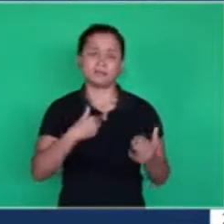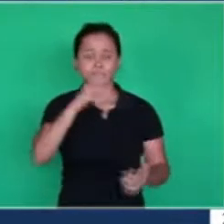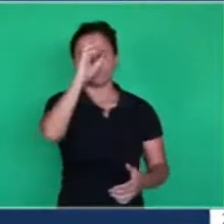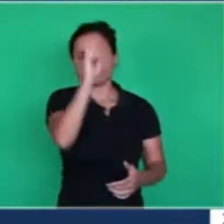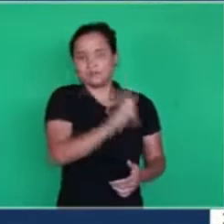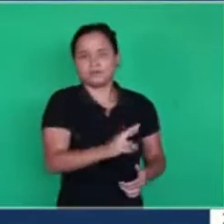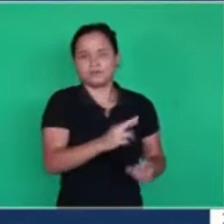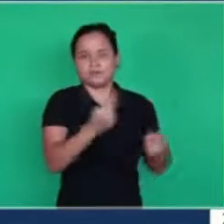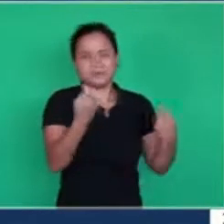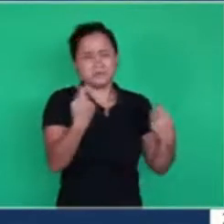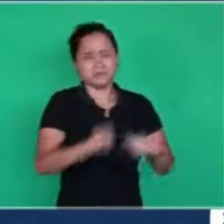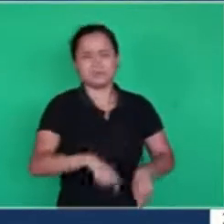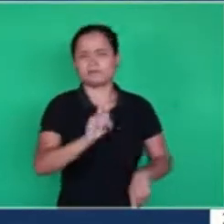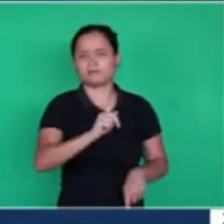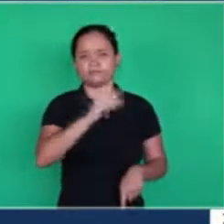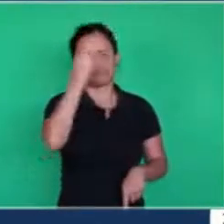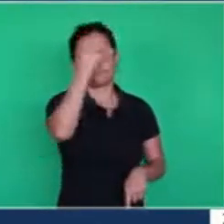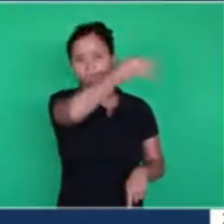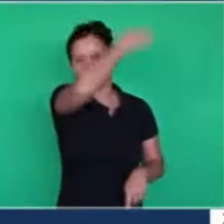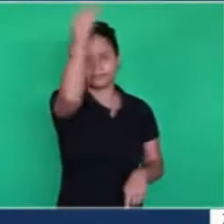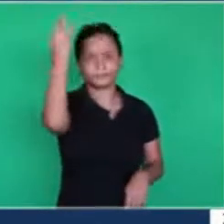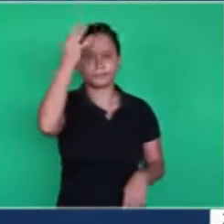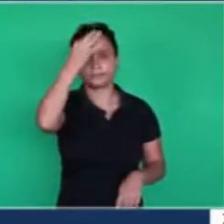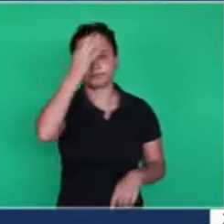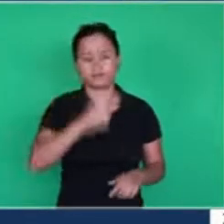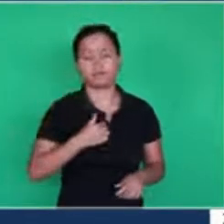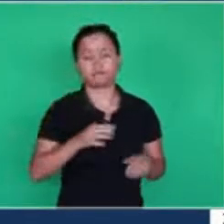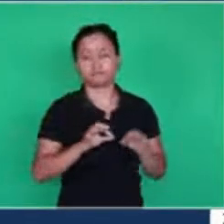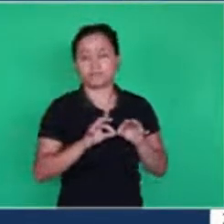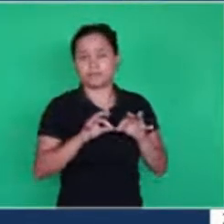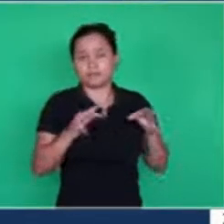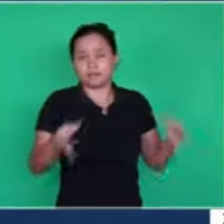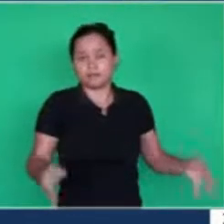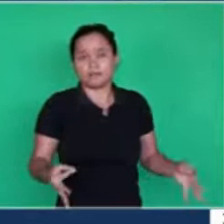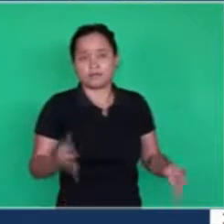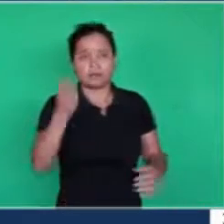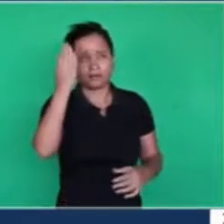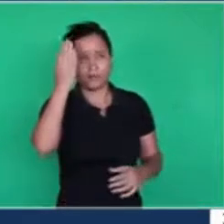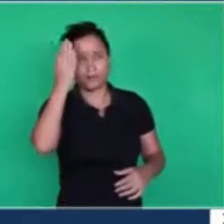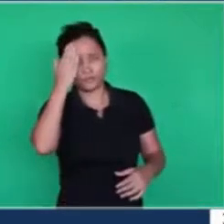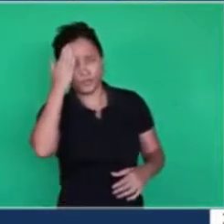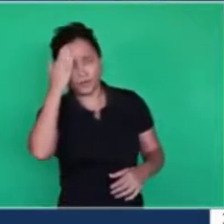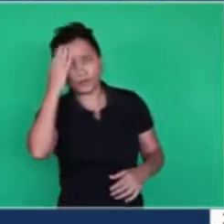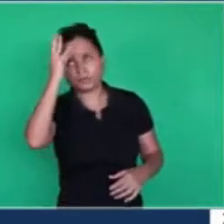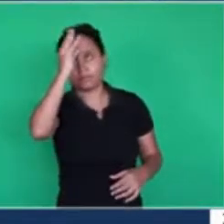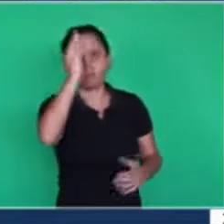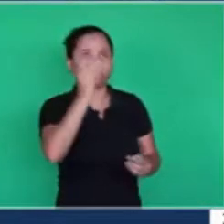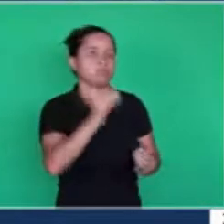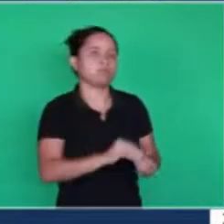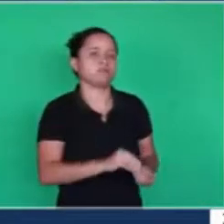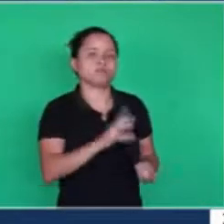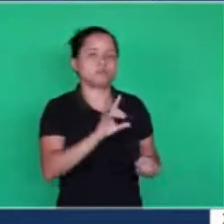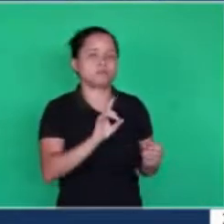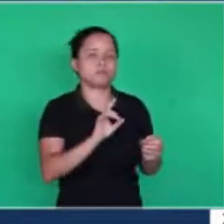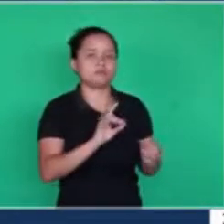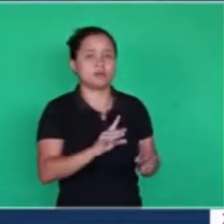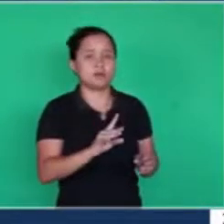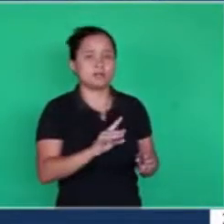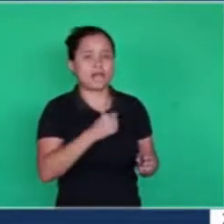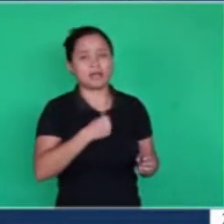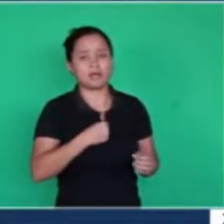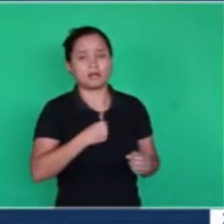Santo. Eu simplesmente, eu entendo, eu concluo, eu faço aqui uma declaração qualquer de um texto bíblico, está